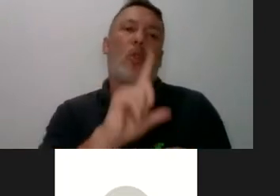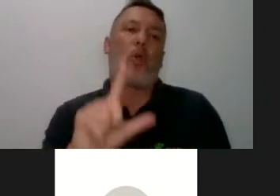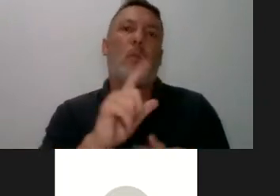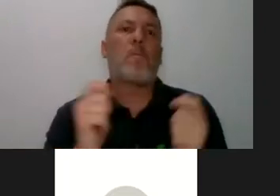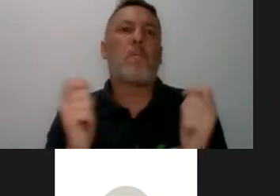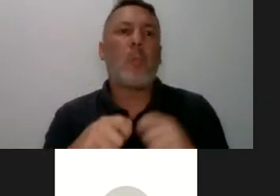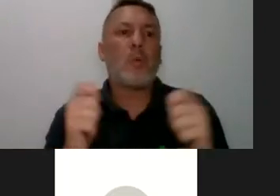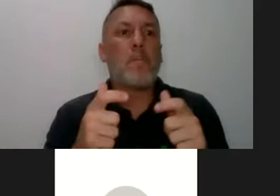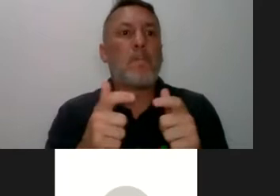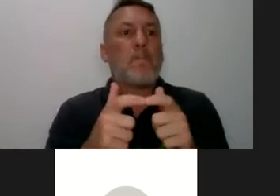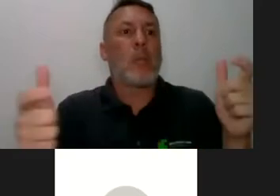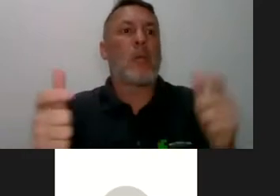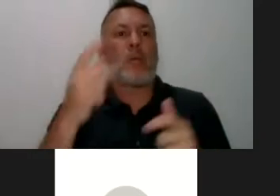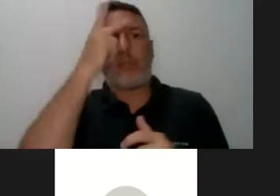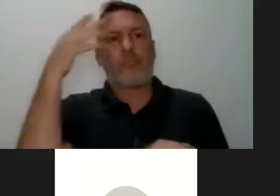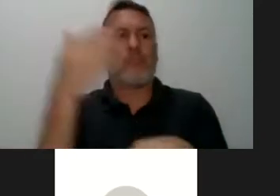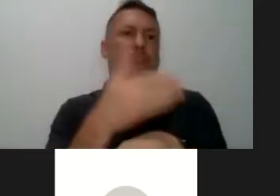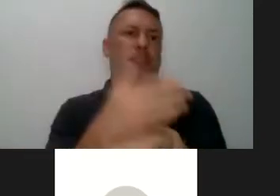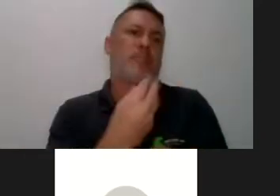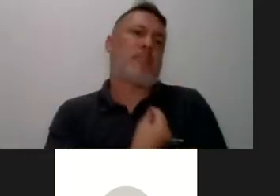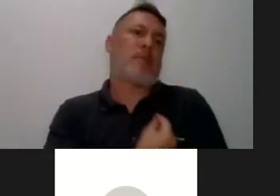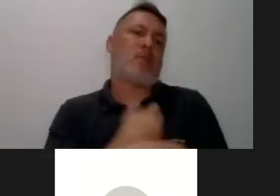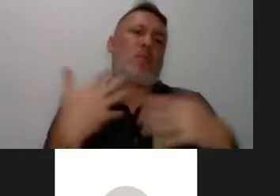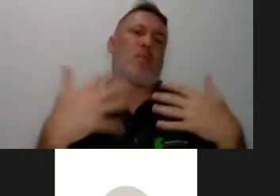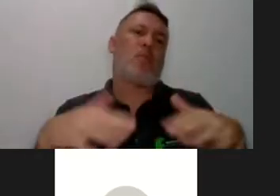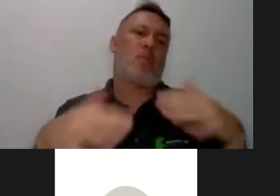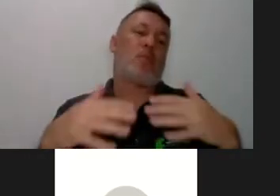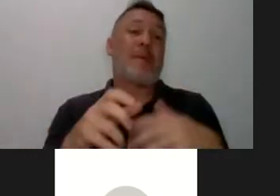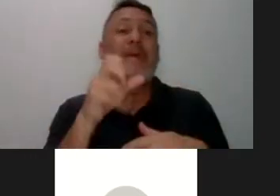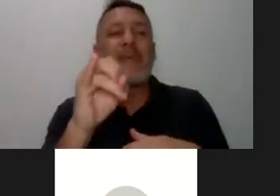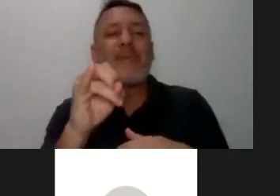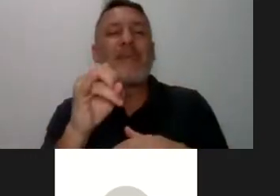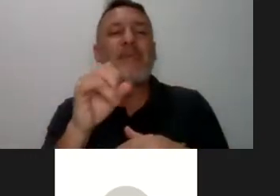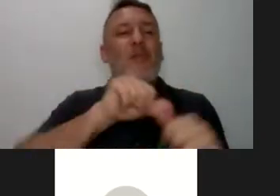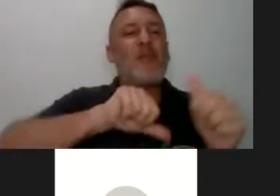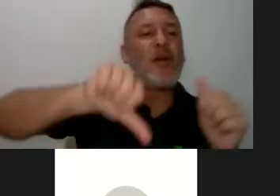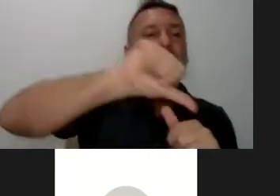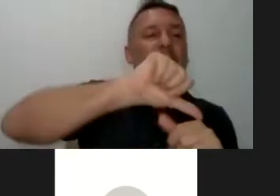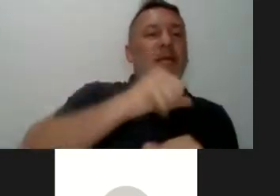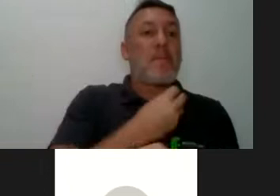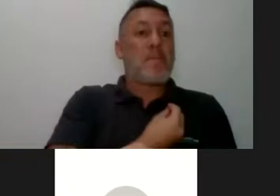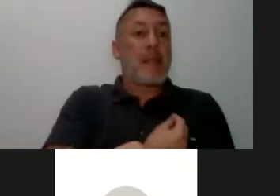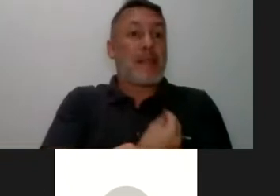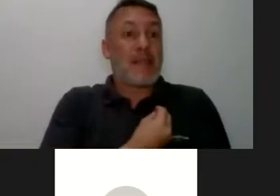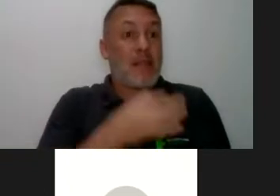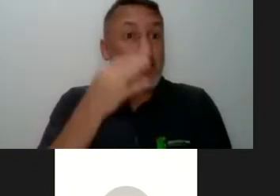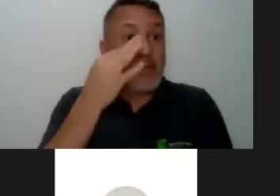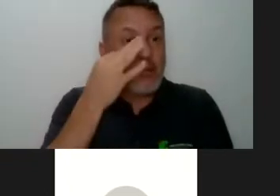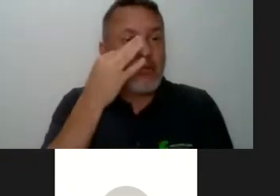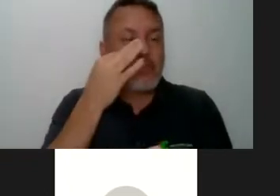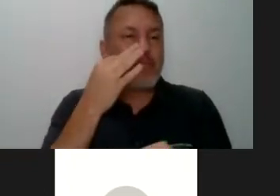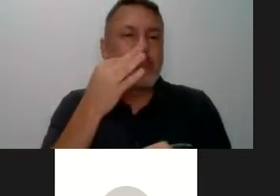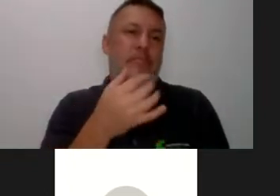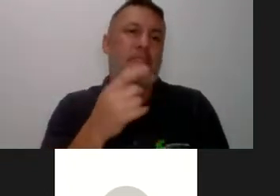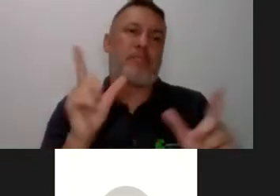de participação gigantesca e que a gente não conseguiria se fosse presencial, né? Tiago